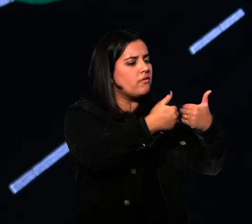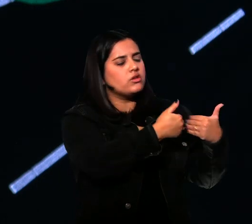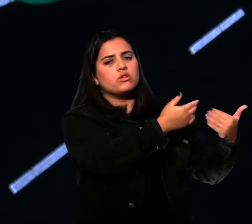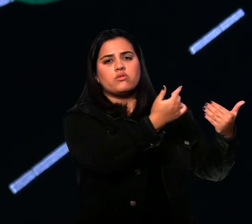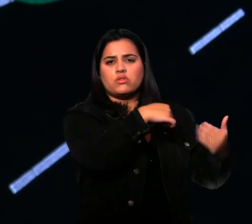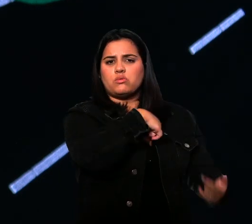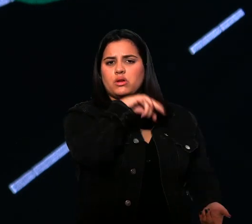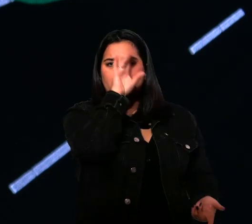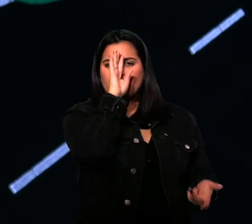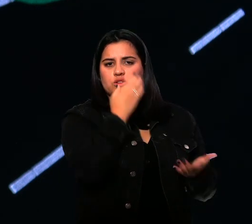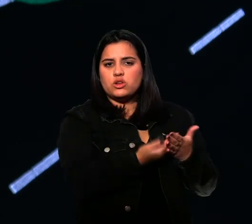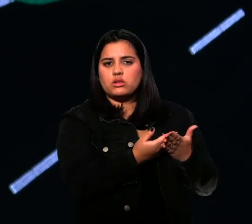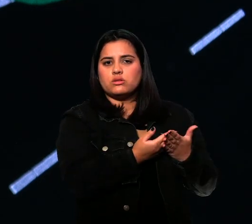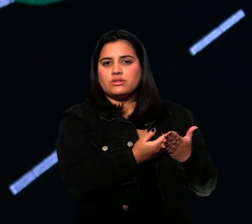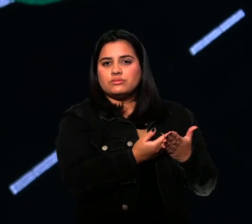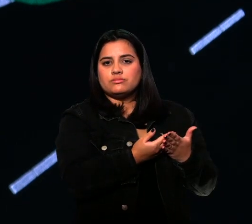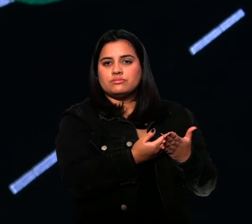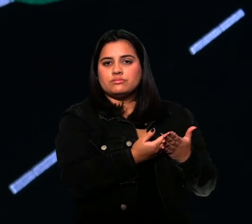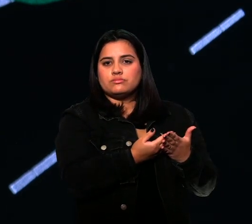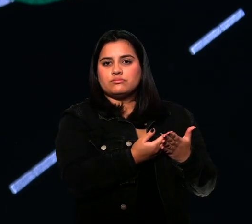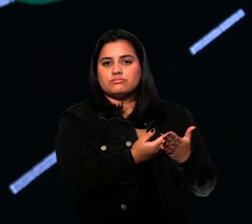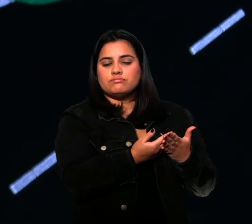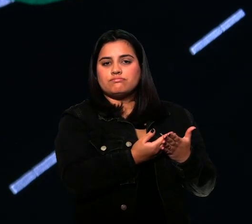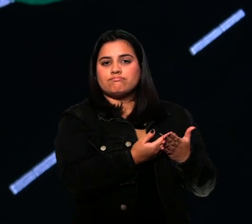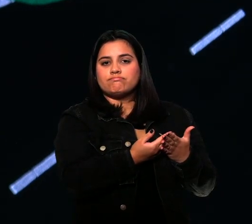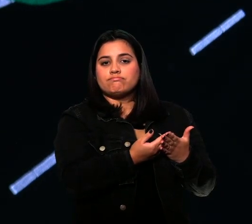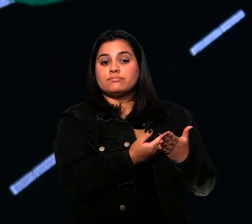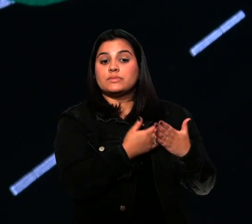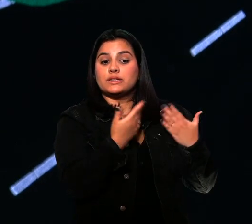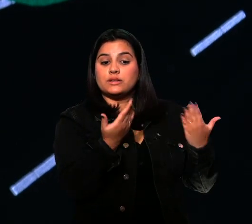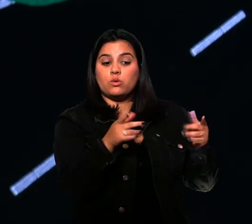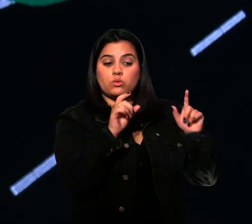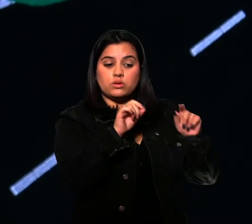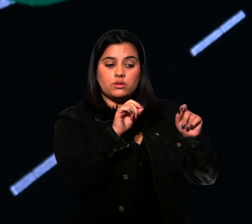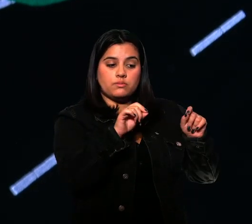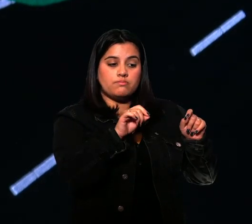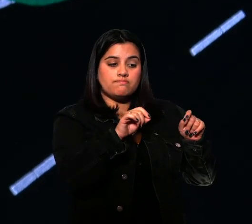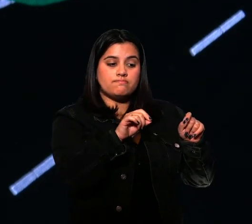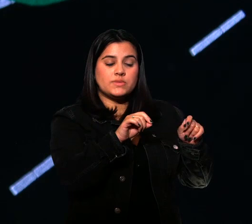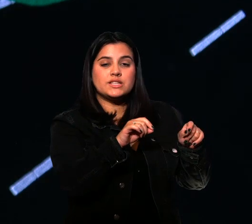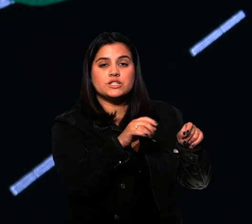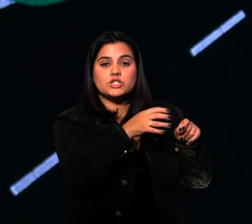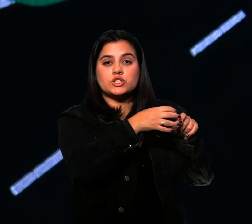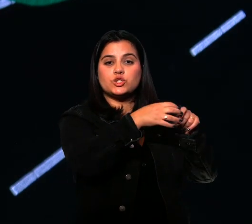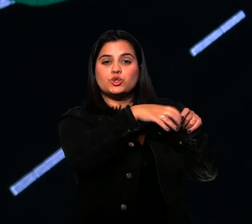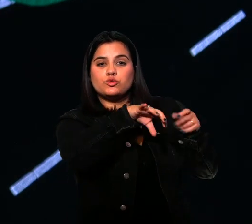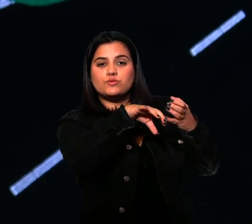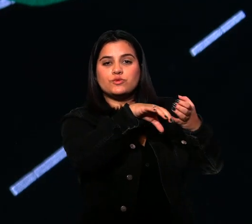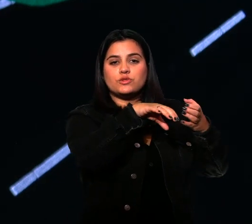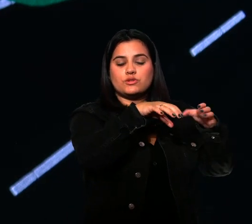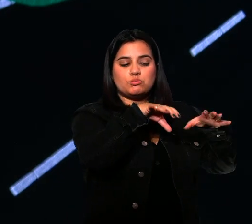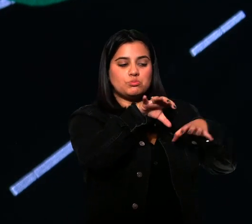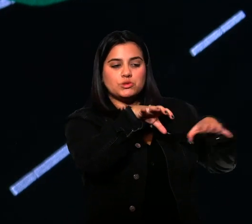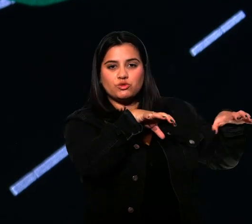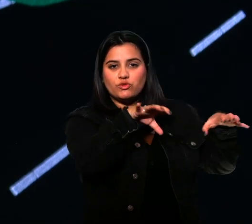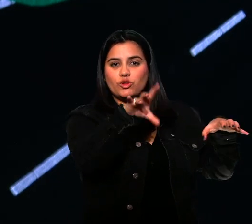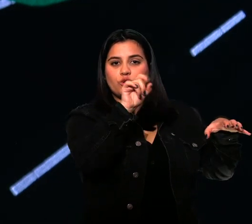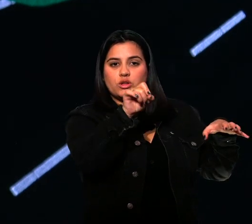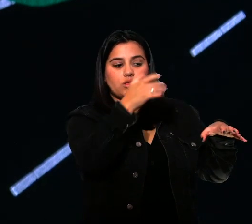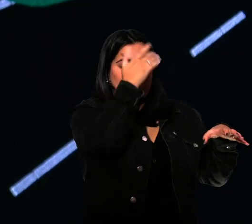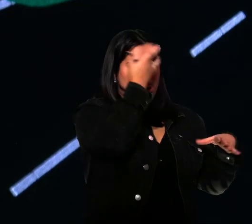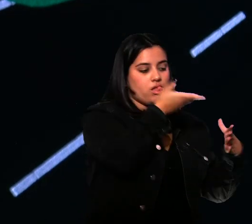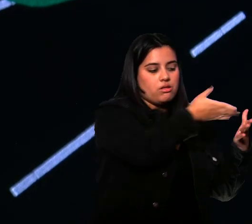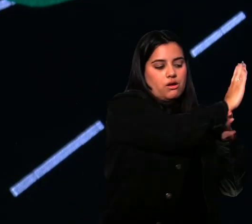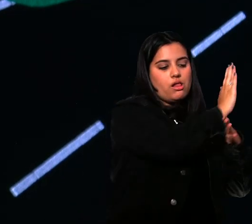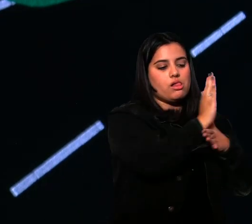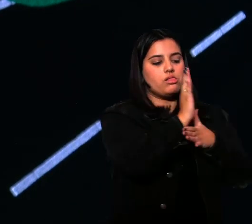muito pesado com relação ao corpo de Cristo, que vai falar que as divisões revelam aqueles que são aprovados, aqueles que não estão sendo aprovados